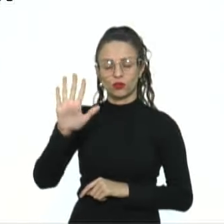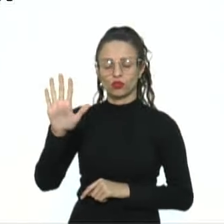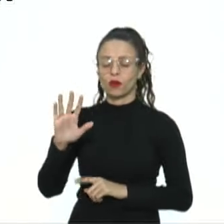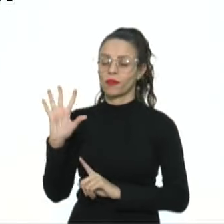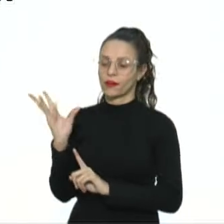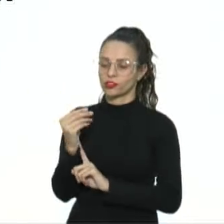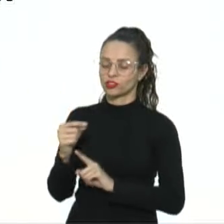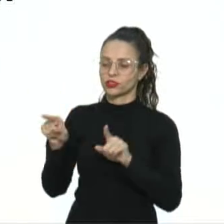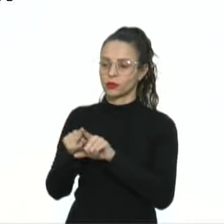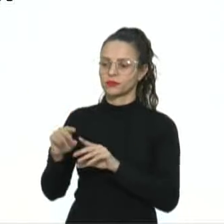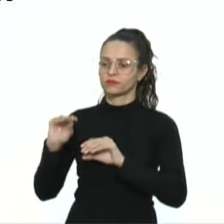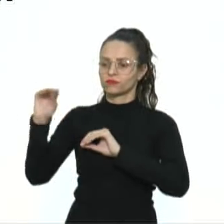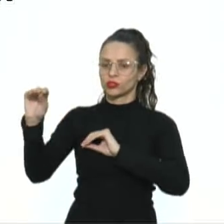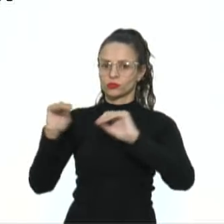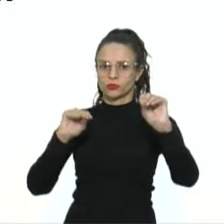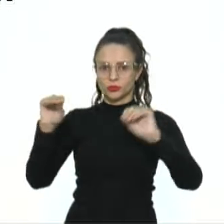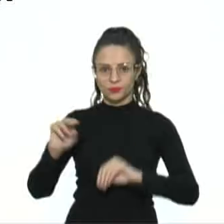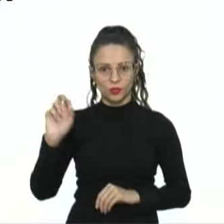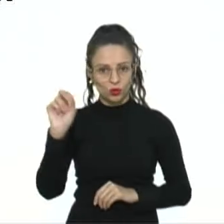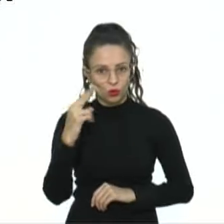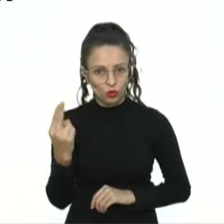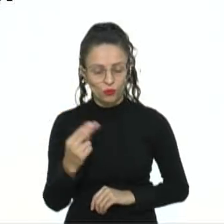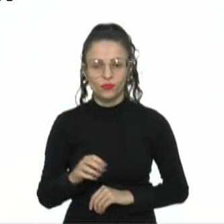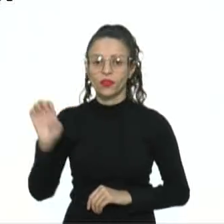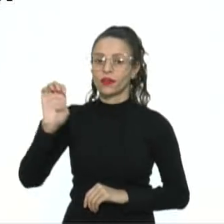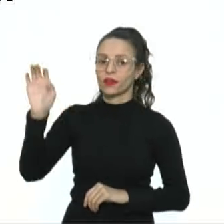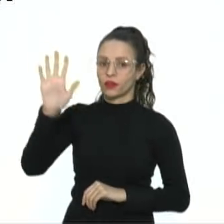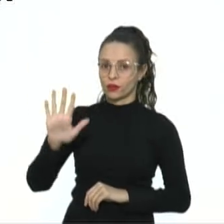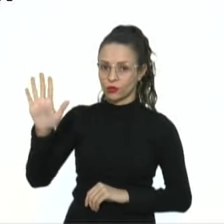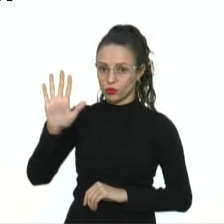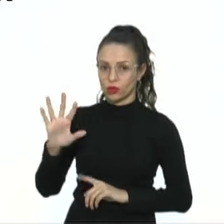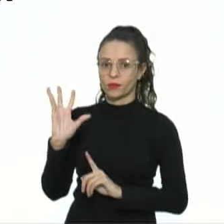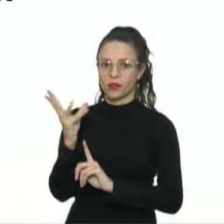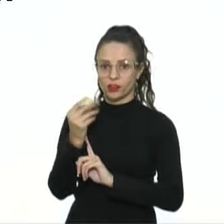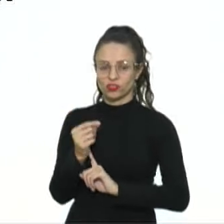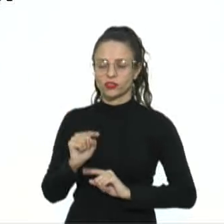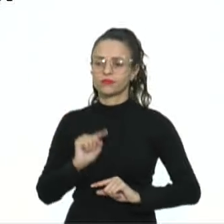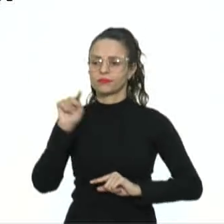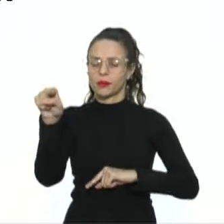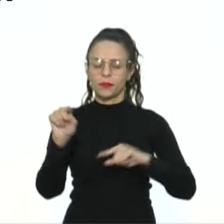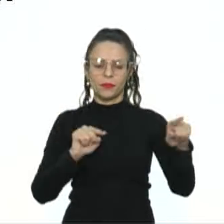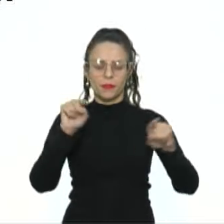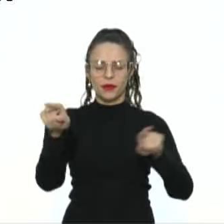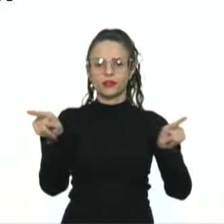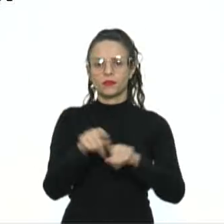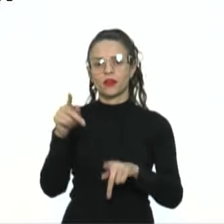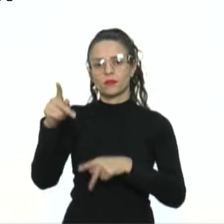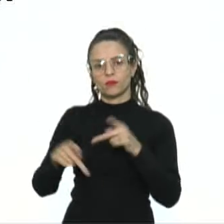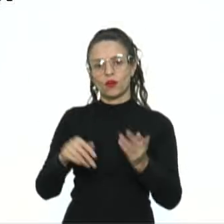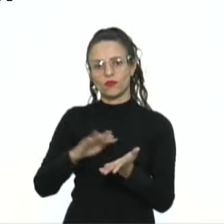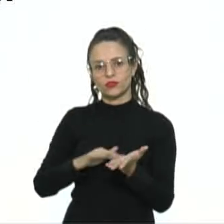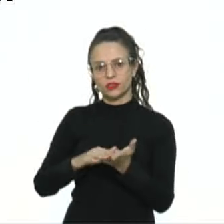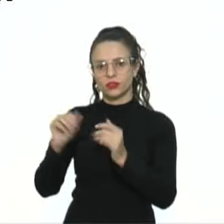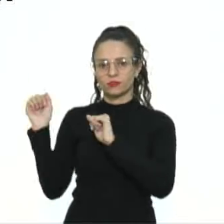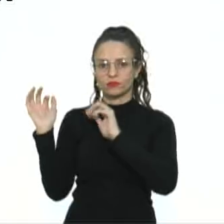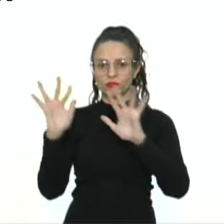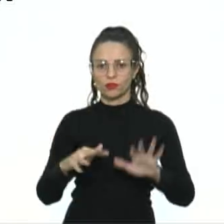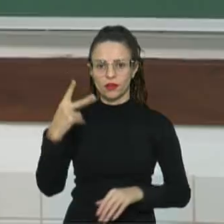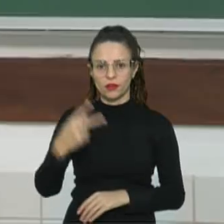mambembes. Ou a Europa com os artistas itinerantes e os povos ciganos que vieram para o